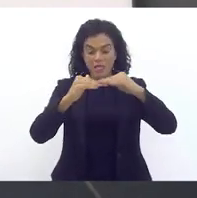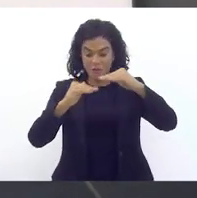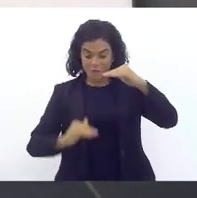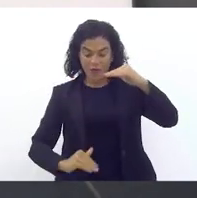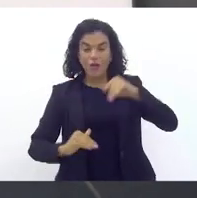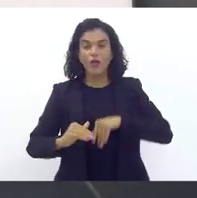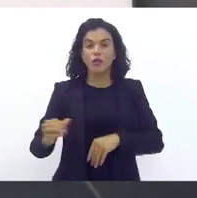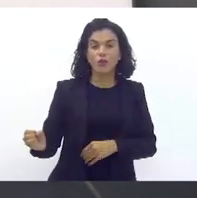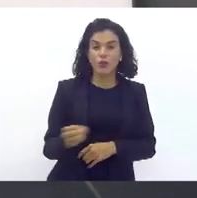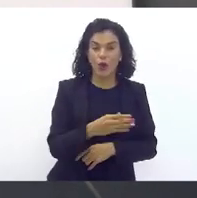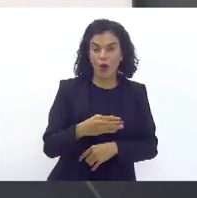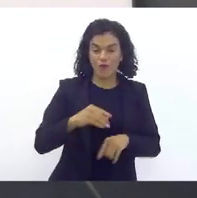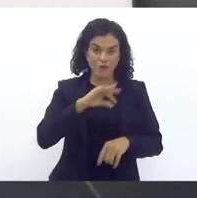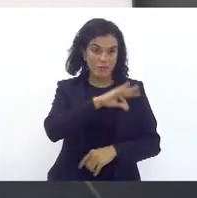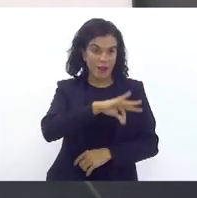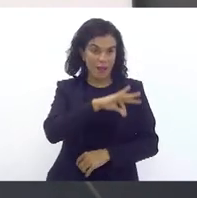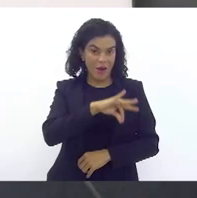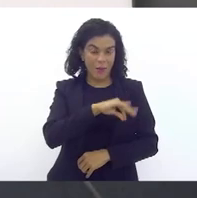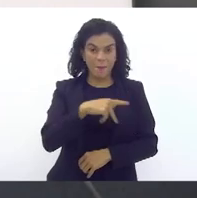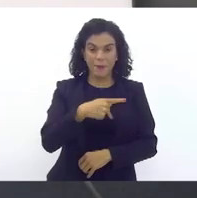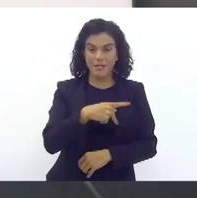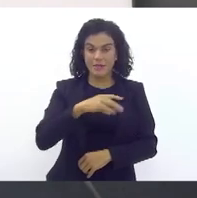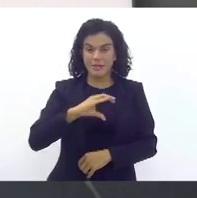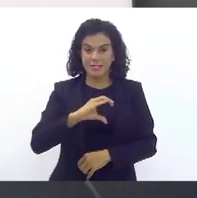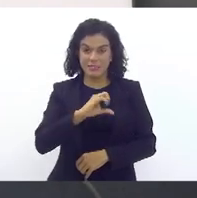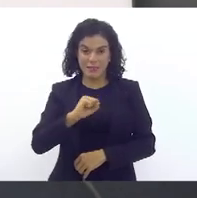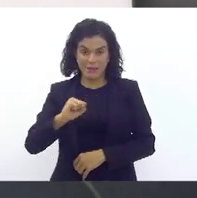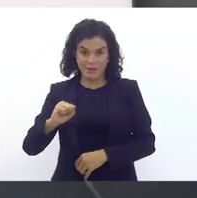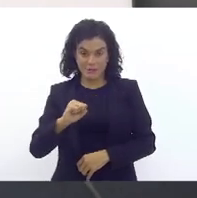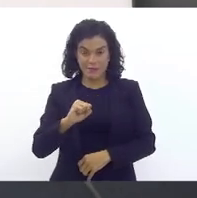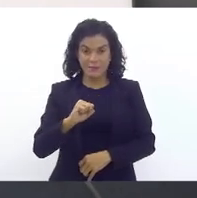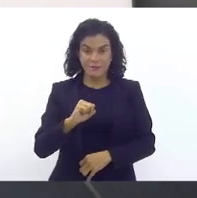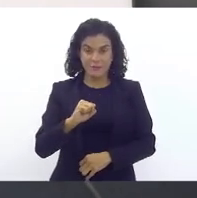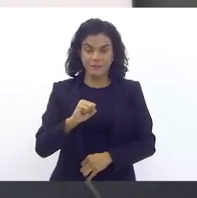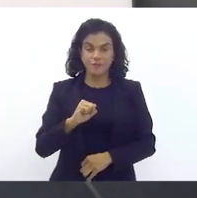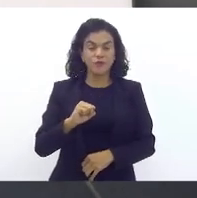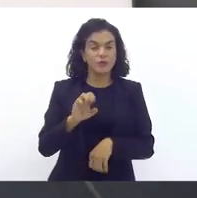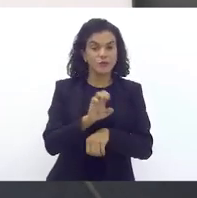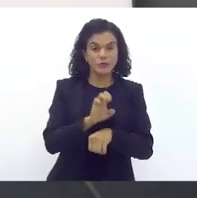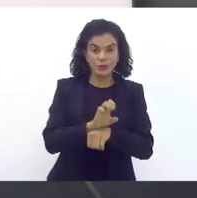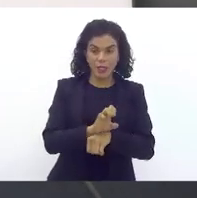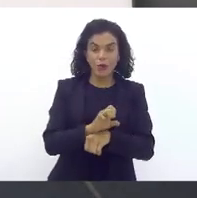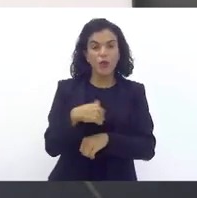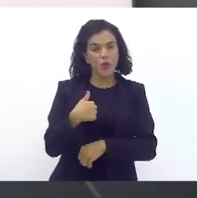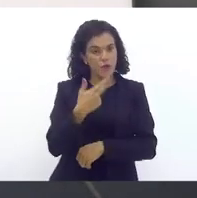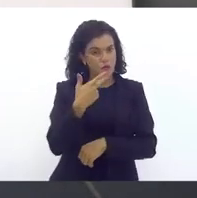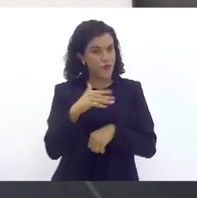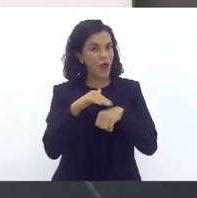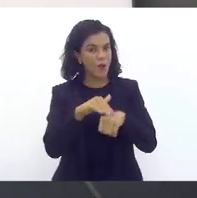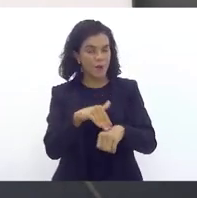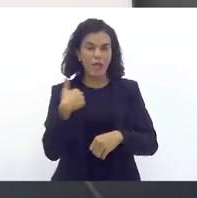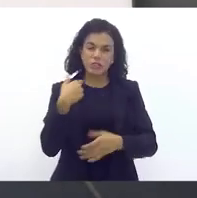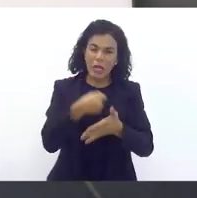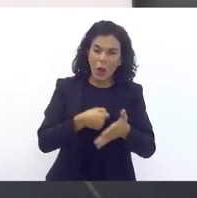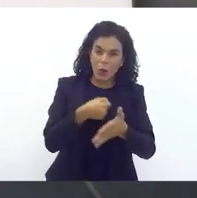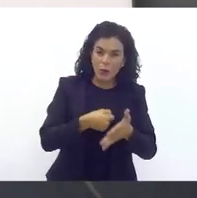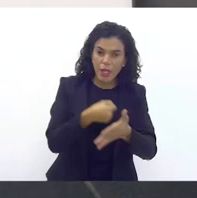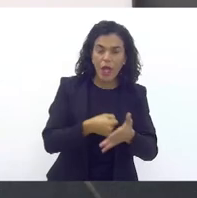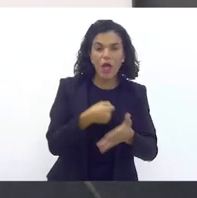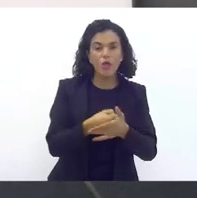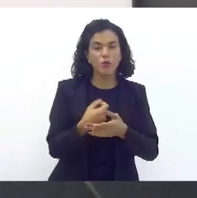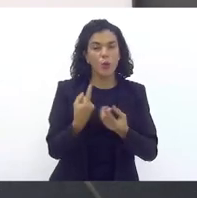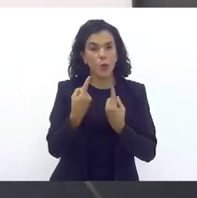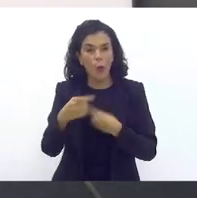atual remuneração do PCCS do Estado. E eu falo isso porque nós estamos lutando lá contra a